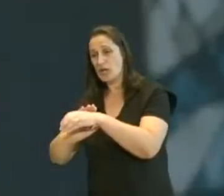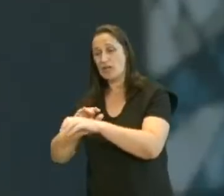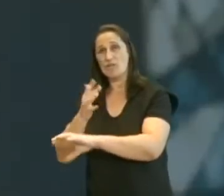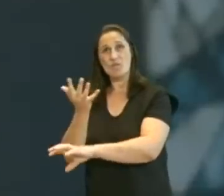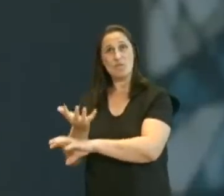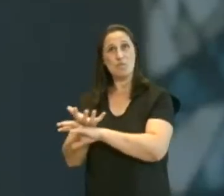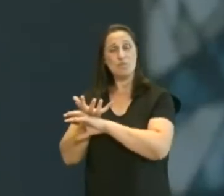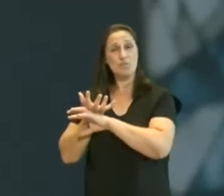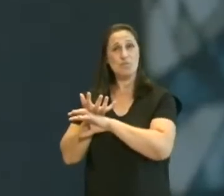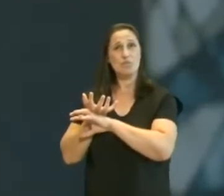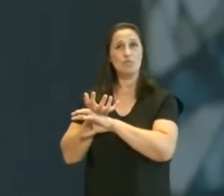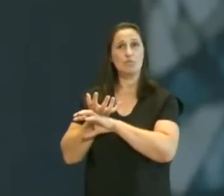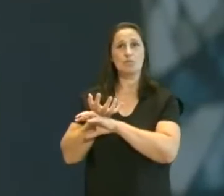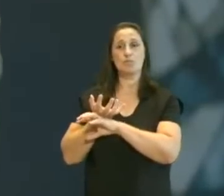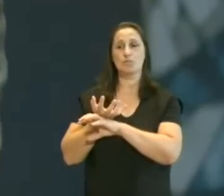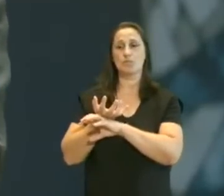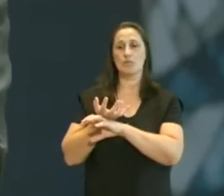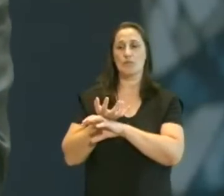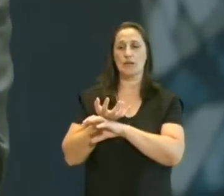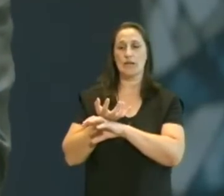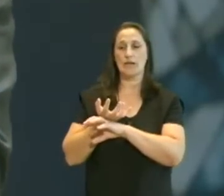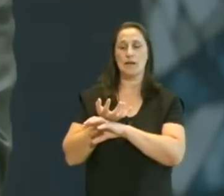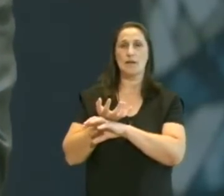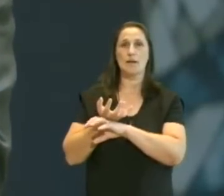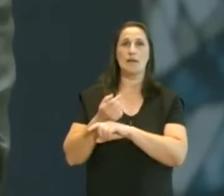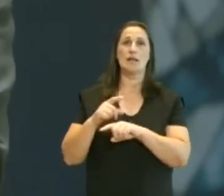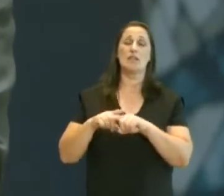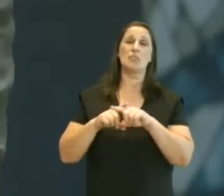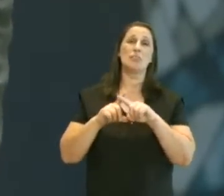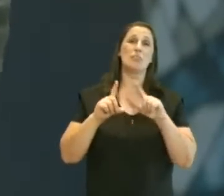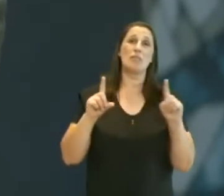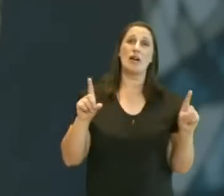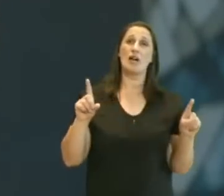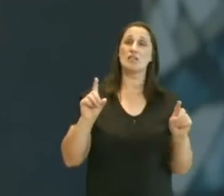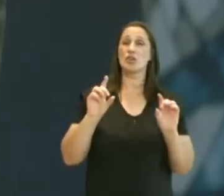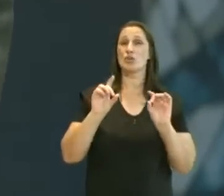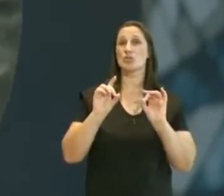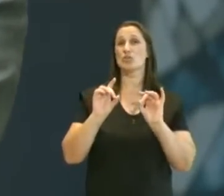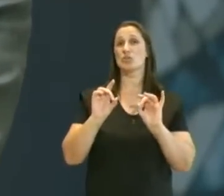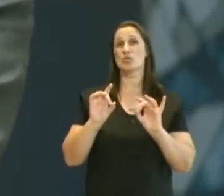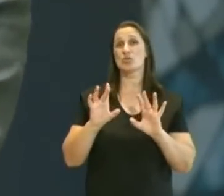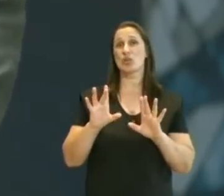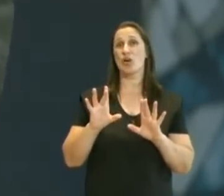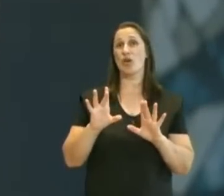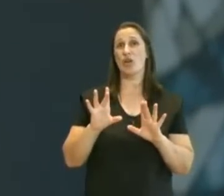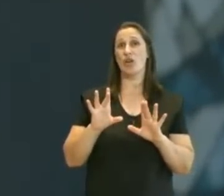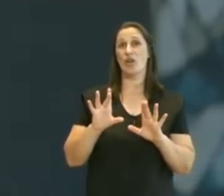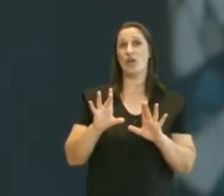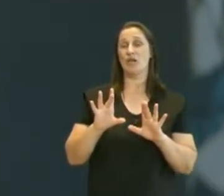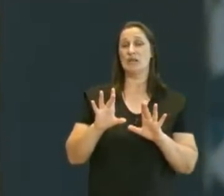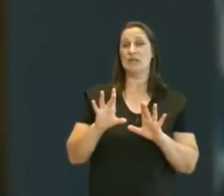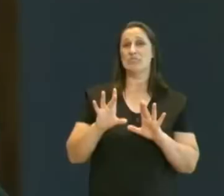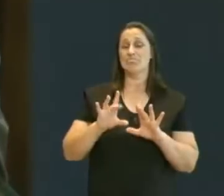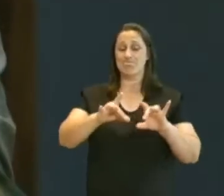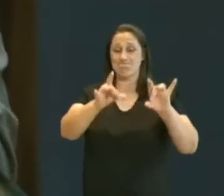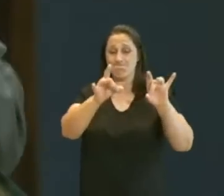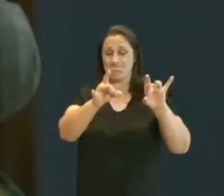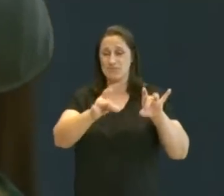mas isso não é nada mais do que um processo de negação da realidade.